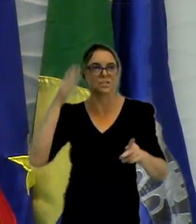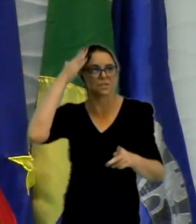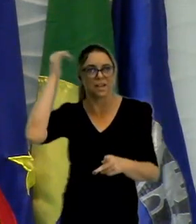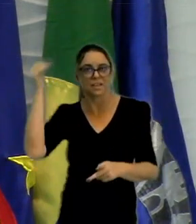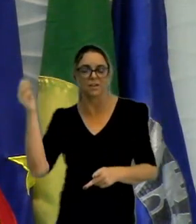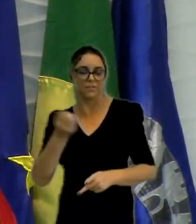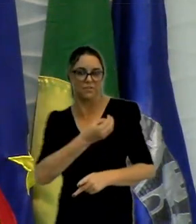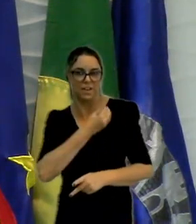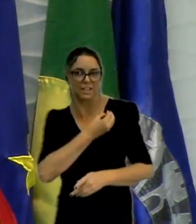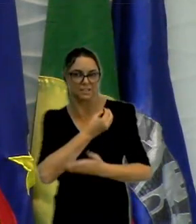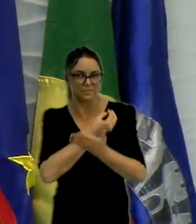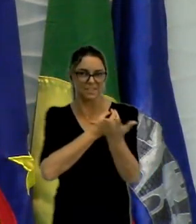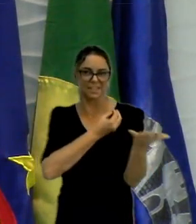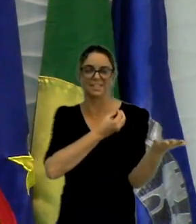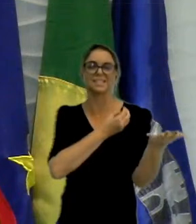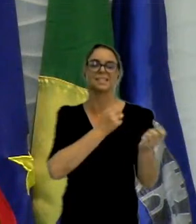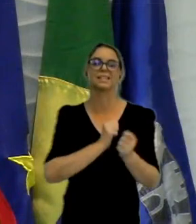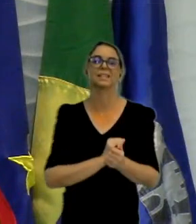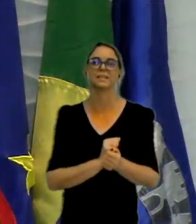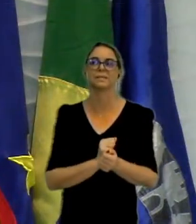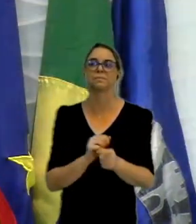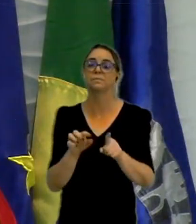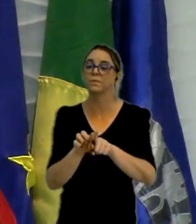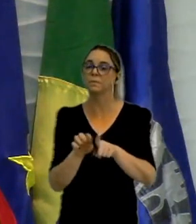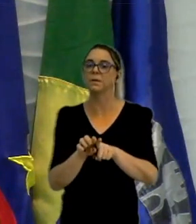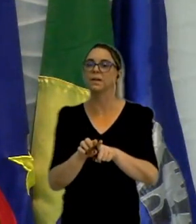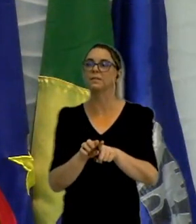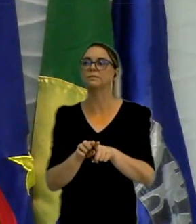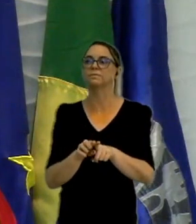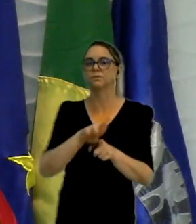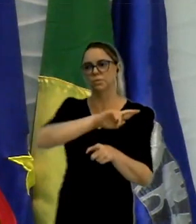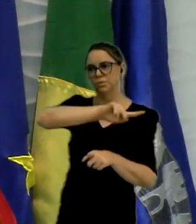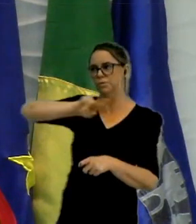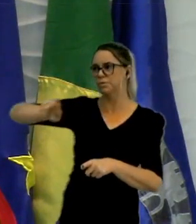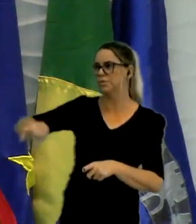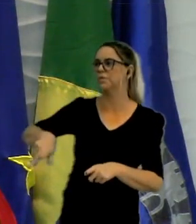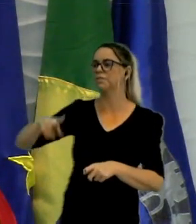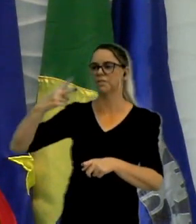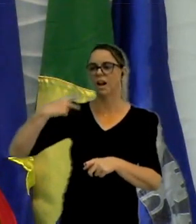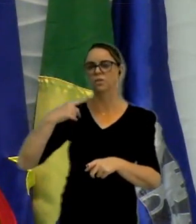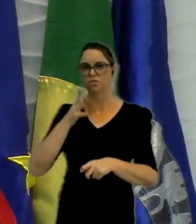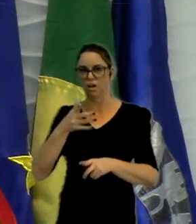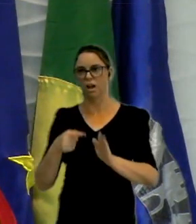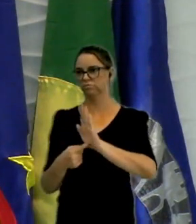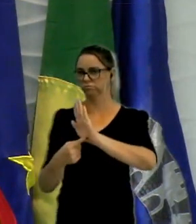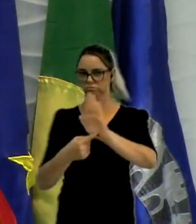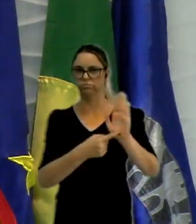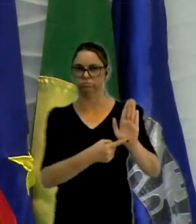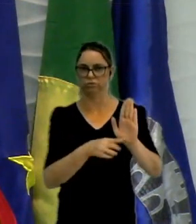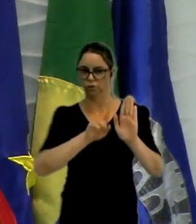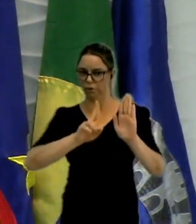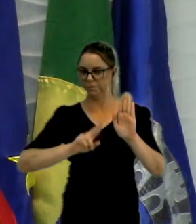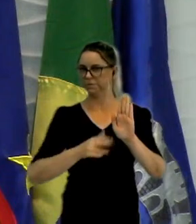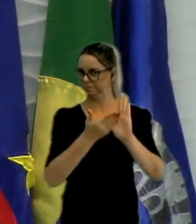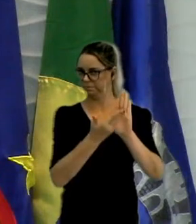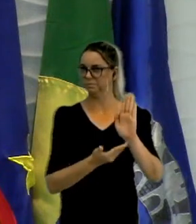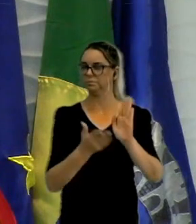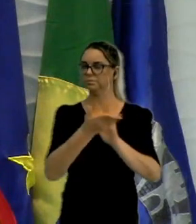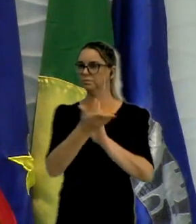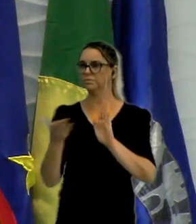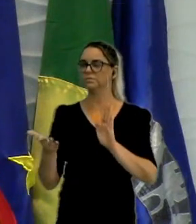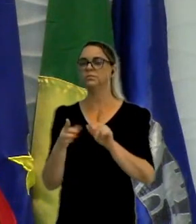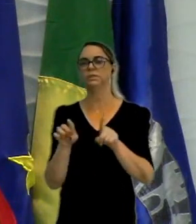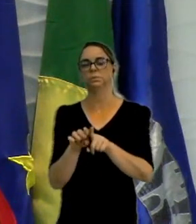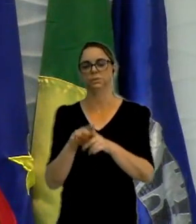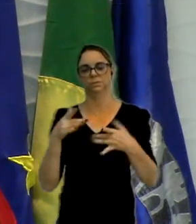vidas. Os que eu coloquei e o que os demais colegas vereadores também apresentaram nessa data, como também os outros de